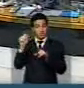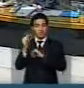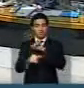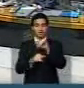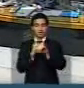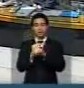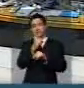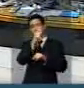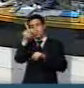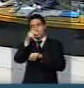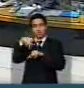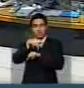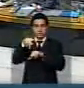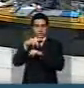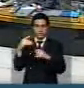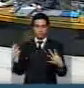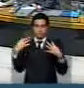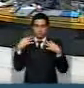países.